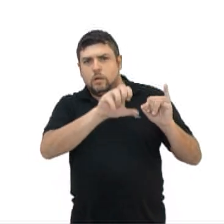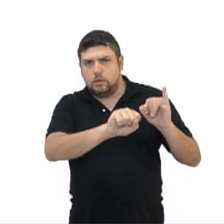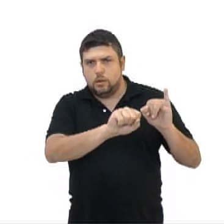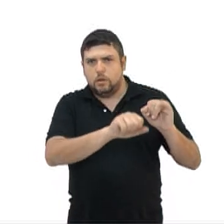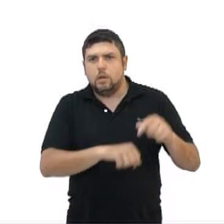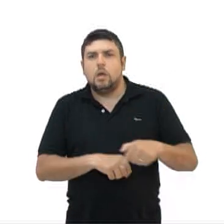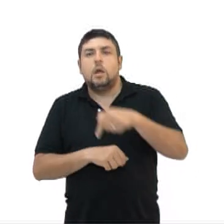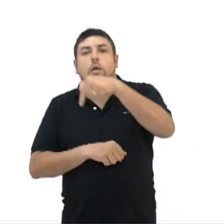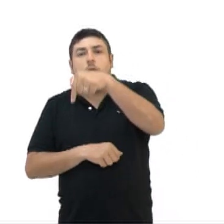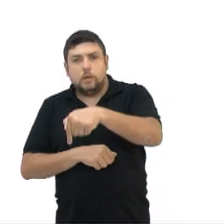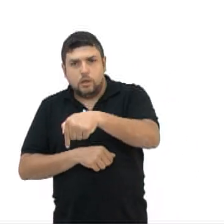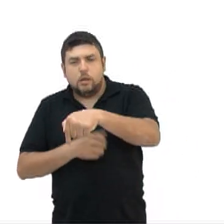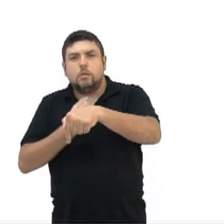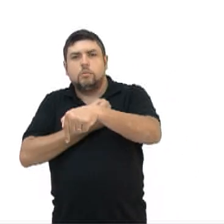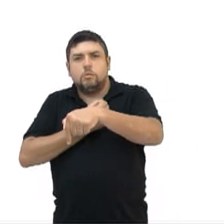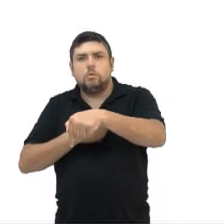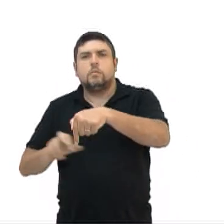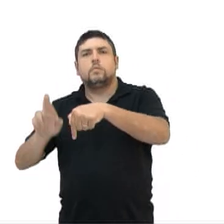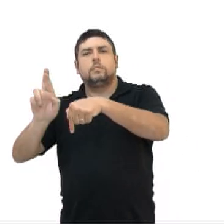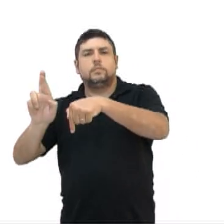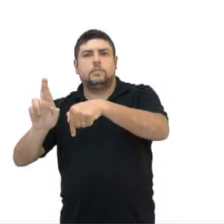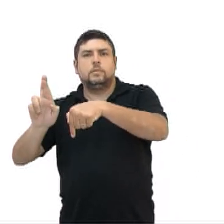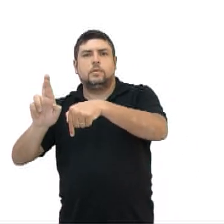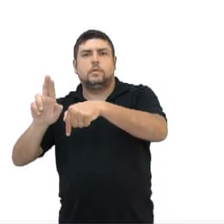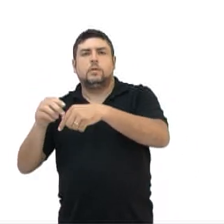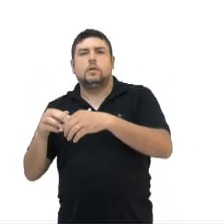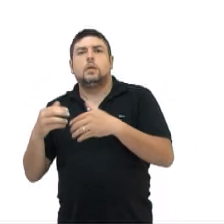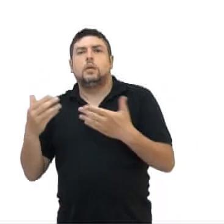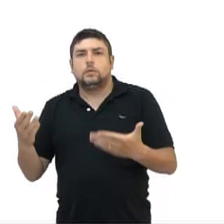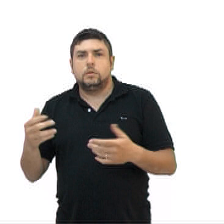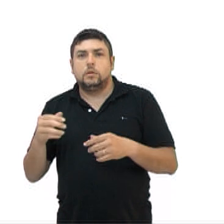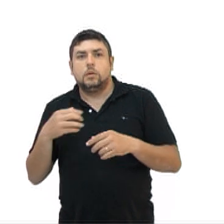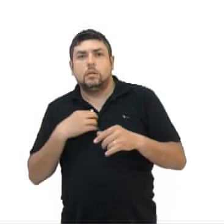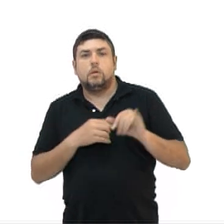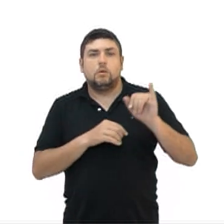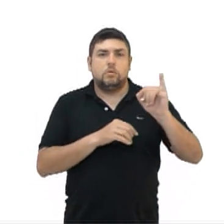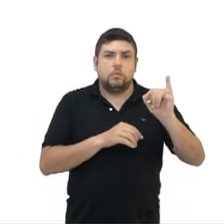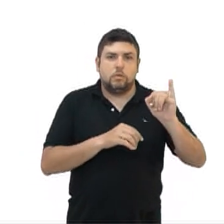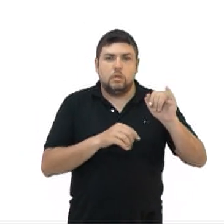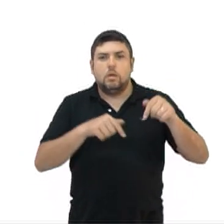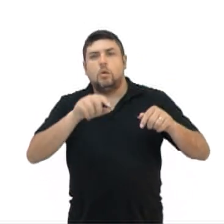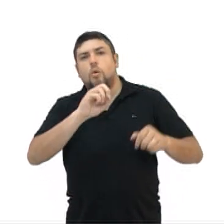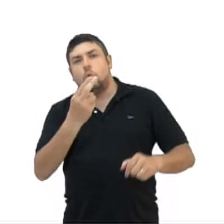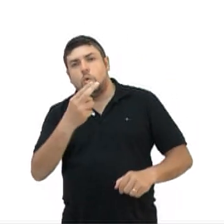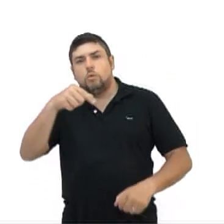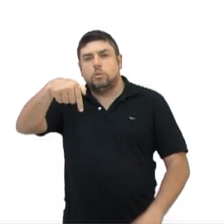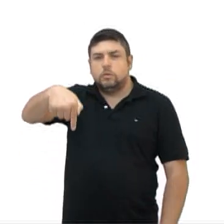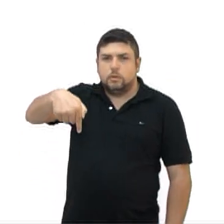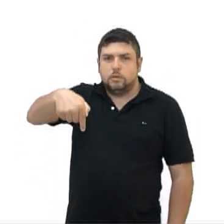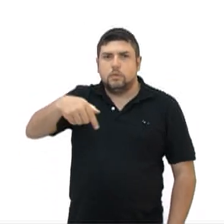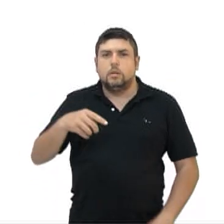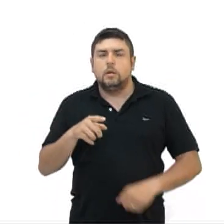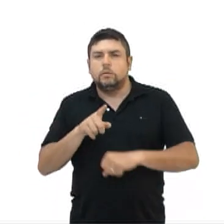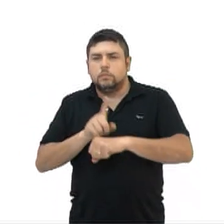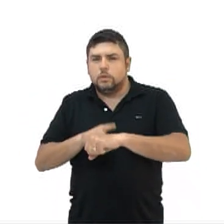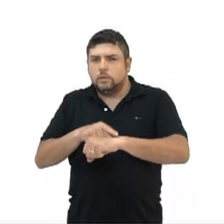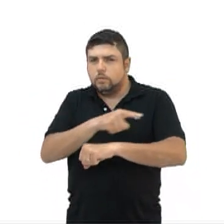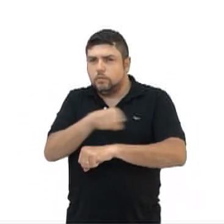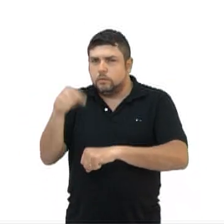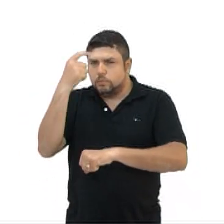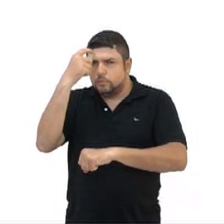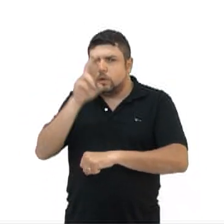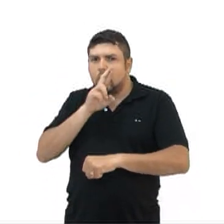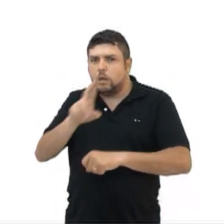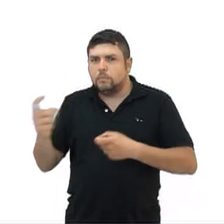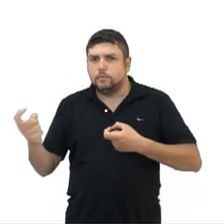Eu tenho uma lista de números aqui, vocês vão colocar I do lado dos irracionais e Q do lado dos racionais, tá bom? Alguns minutinhos para vocês fazerem e eu